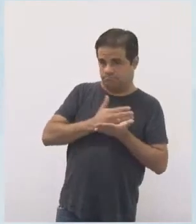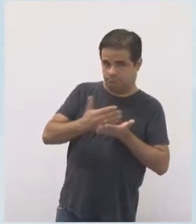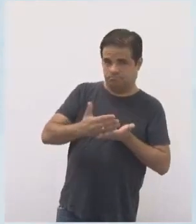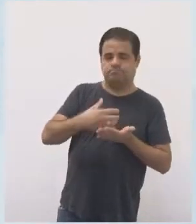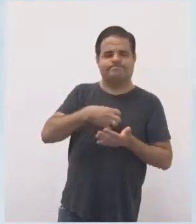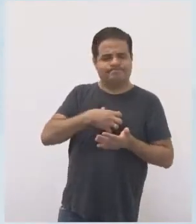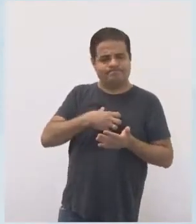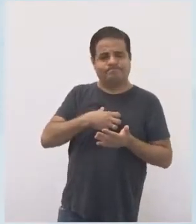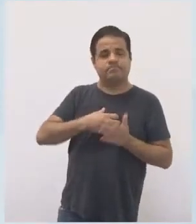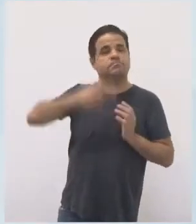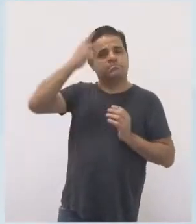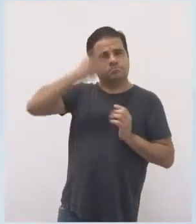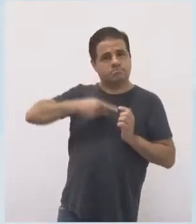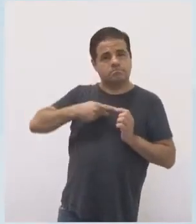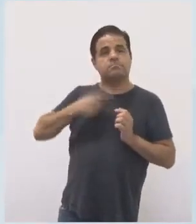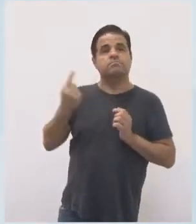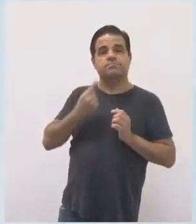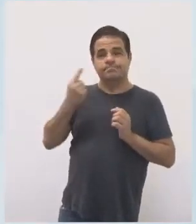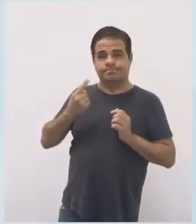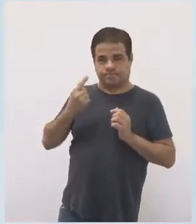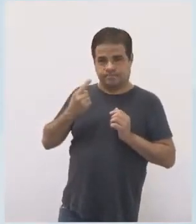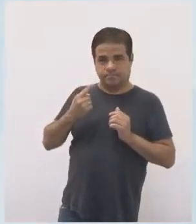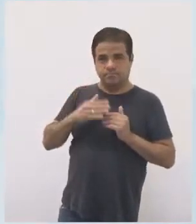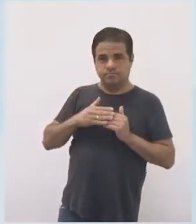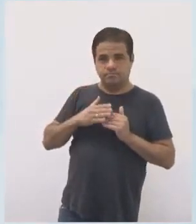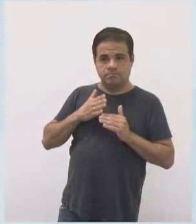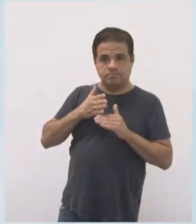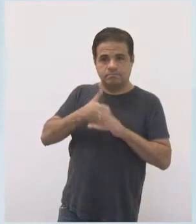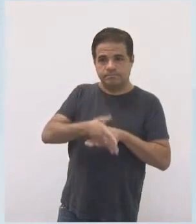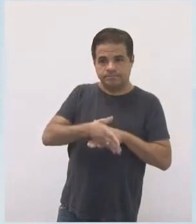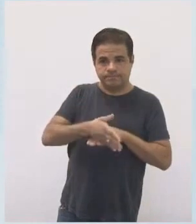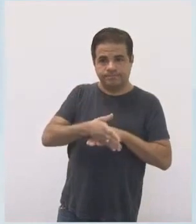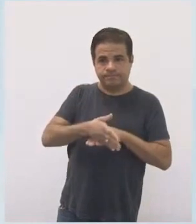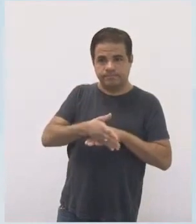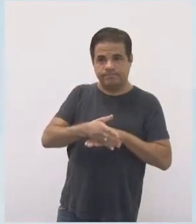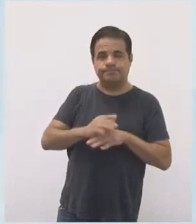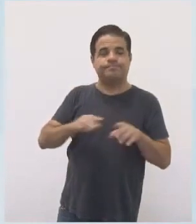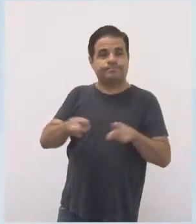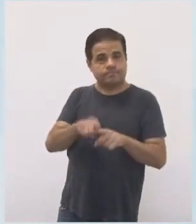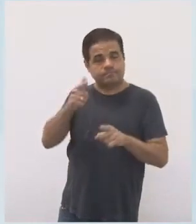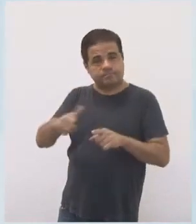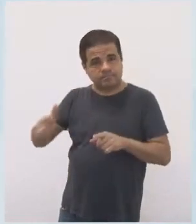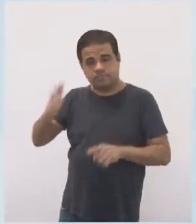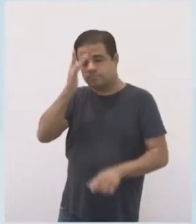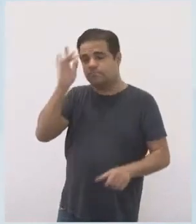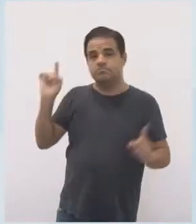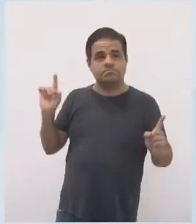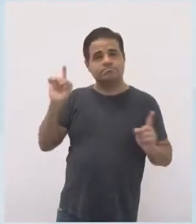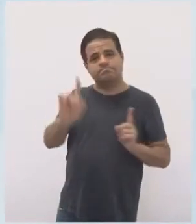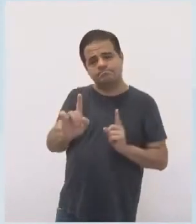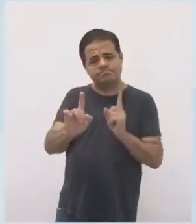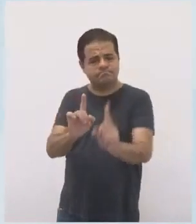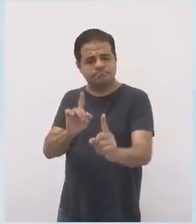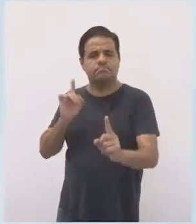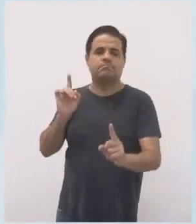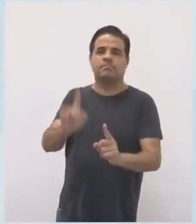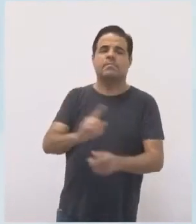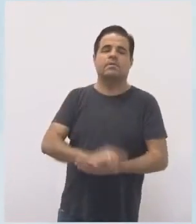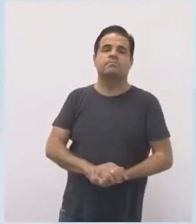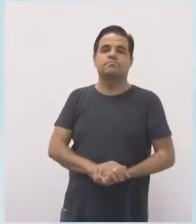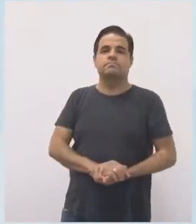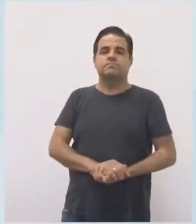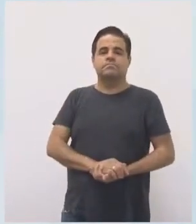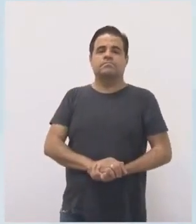iniciativa individual e que vai envolvendo, então, as outras pessoas, tá? Pode passar, por